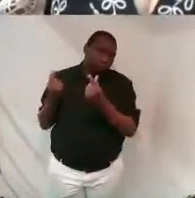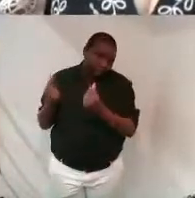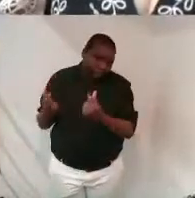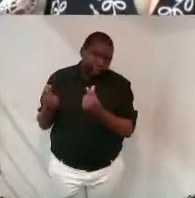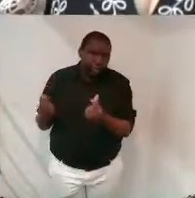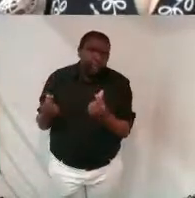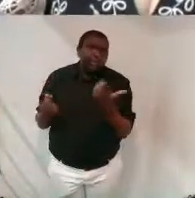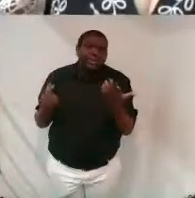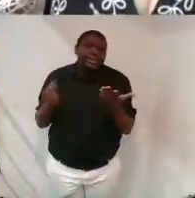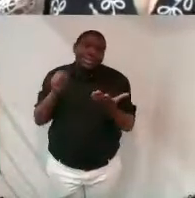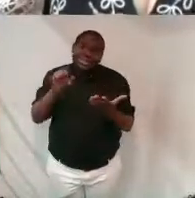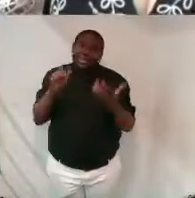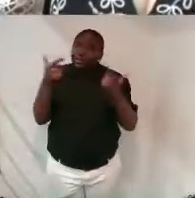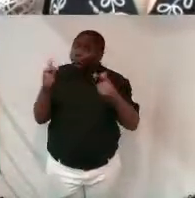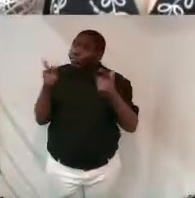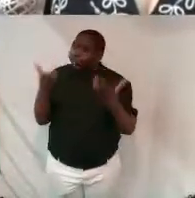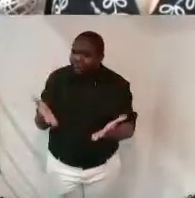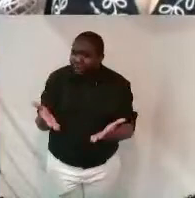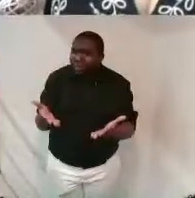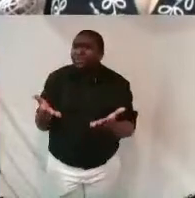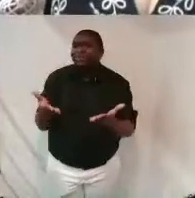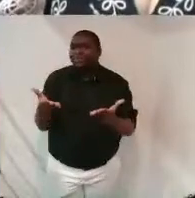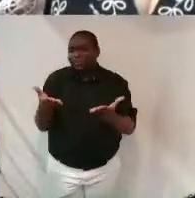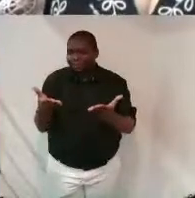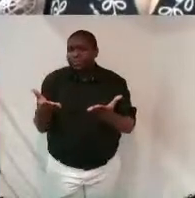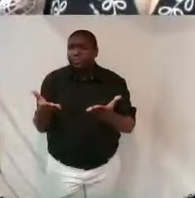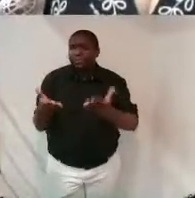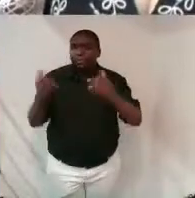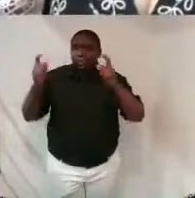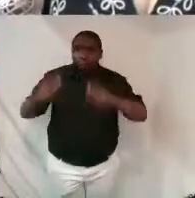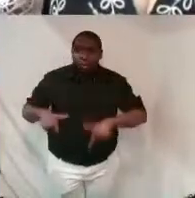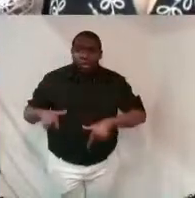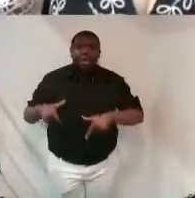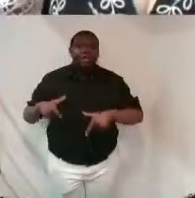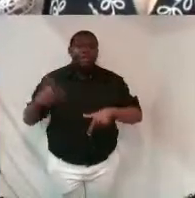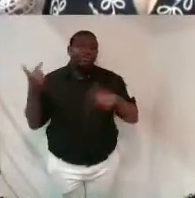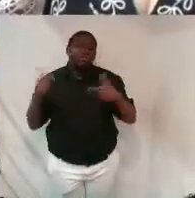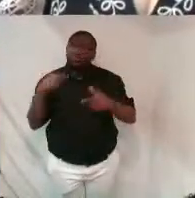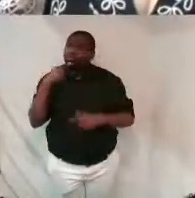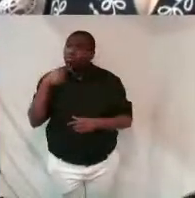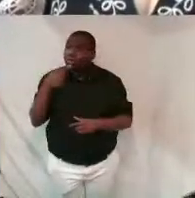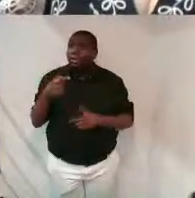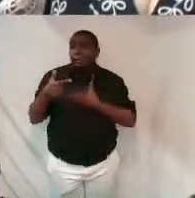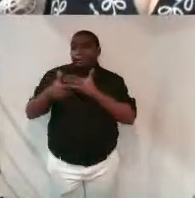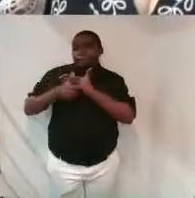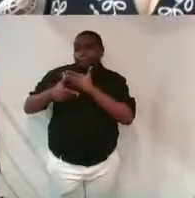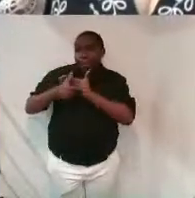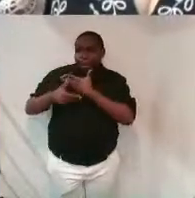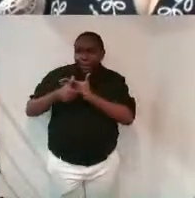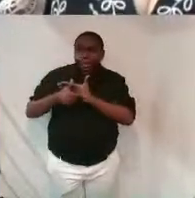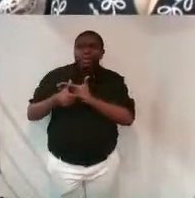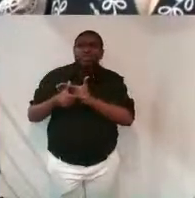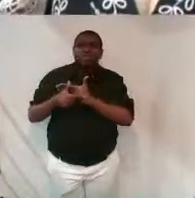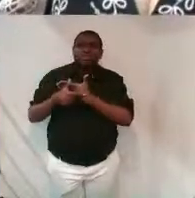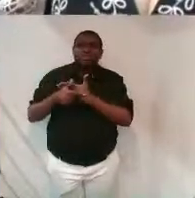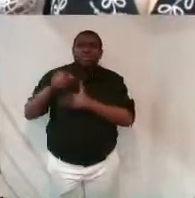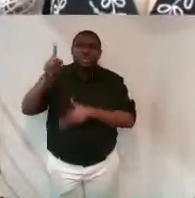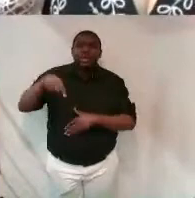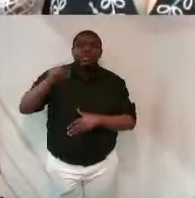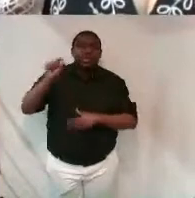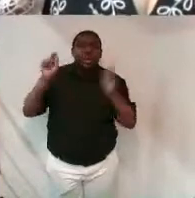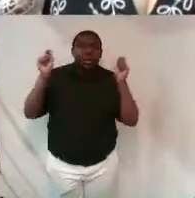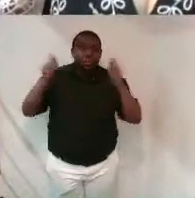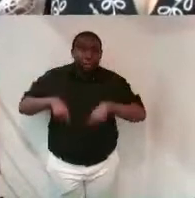esses elementos, sem esses requisitos, essas agências reguladoras não cumprirão o seu papel, que, acima de tudo,